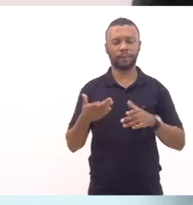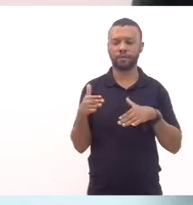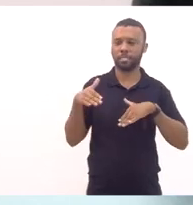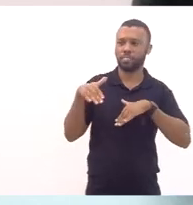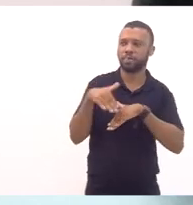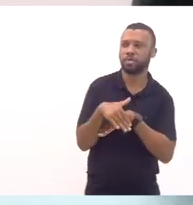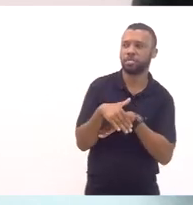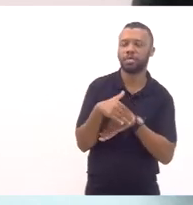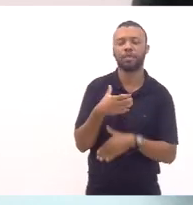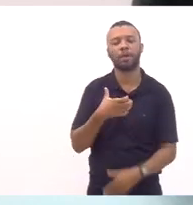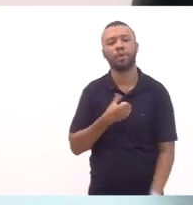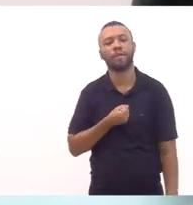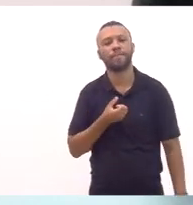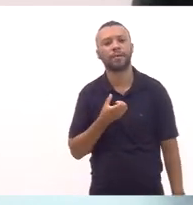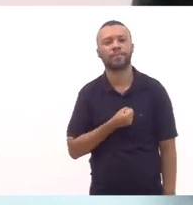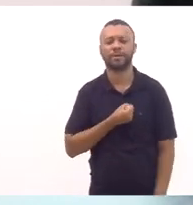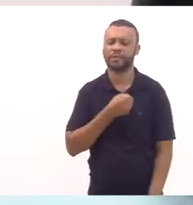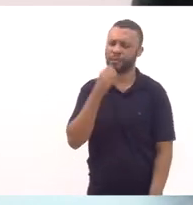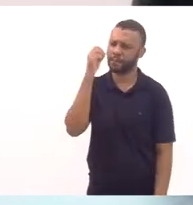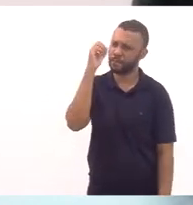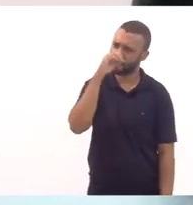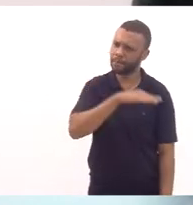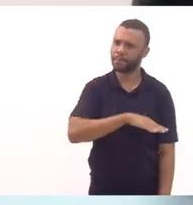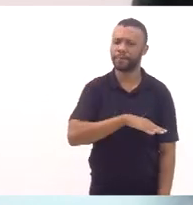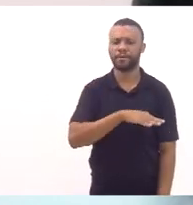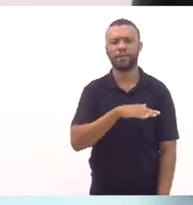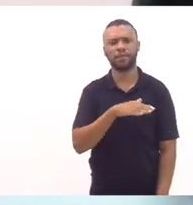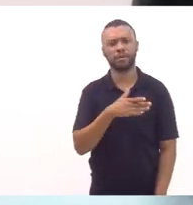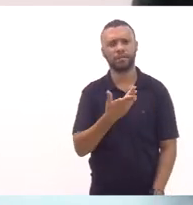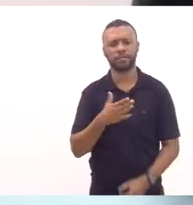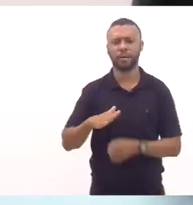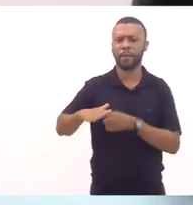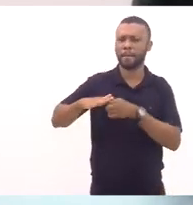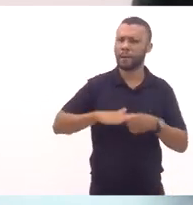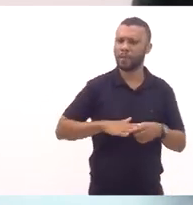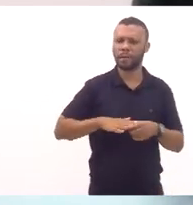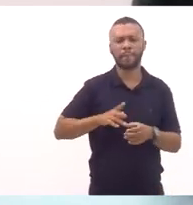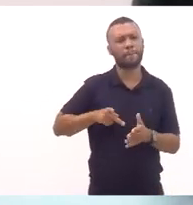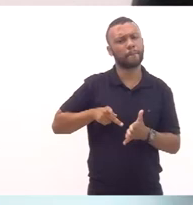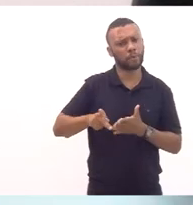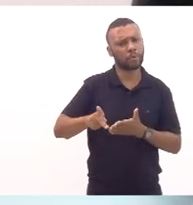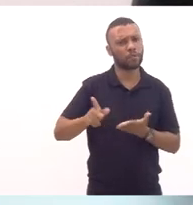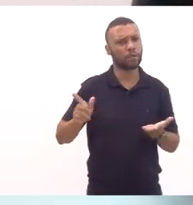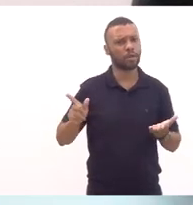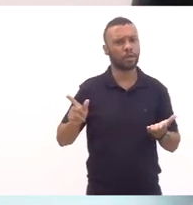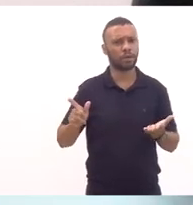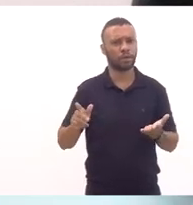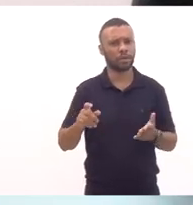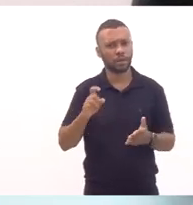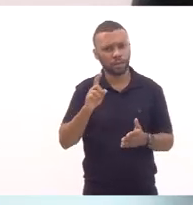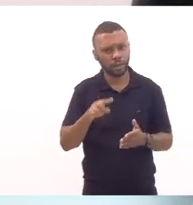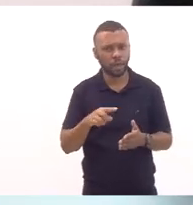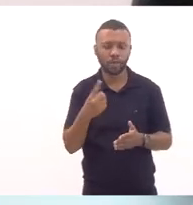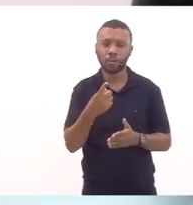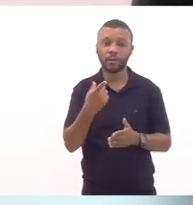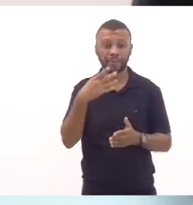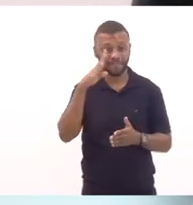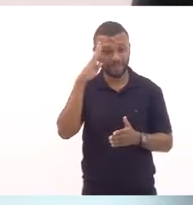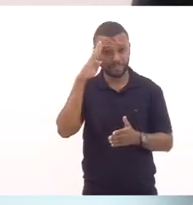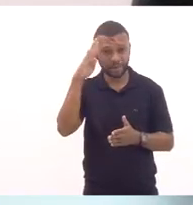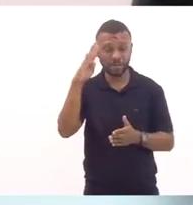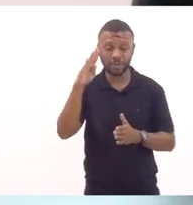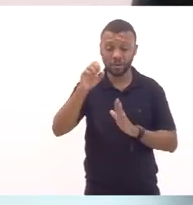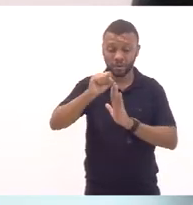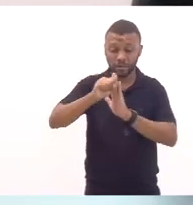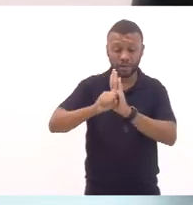de covardia, de perversidade, de maldade pura. E isso é a nossa tônica no último